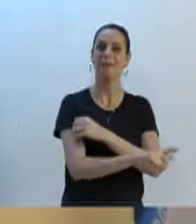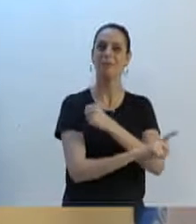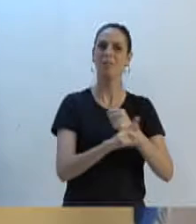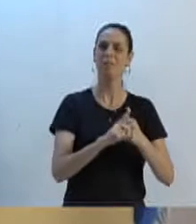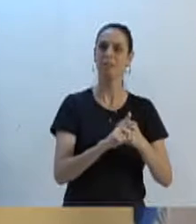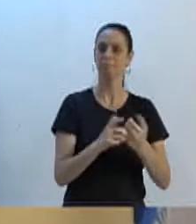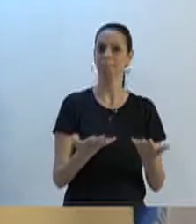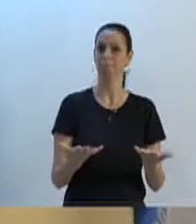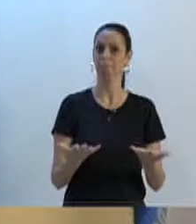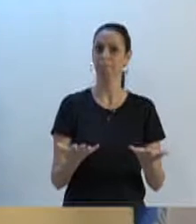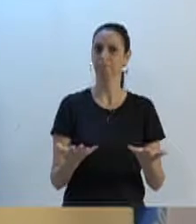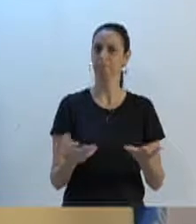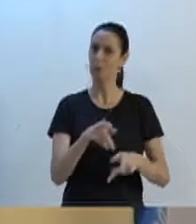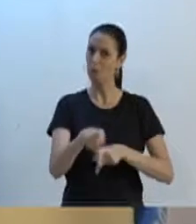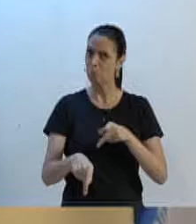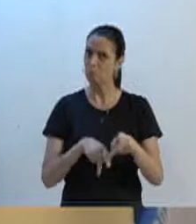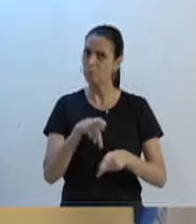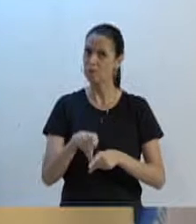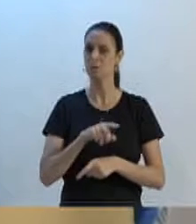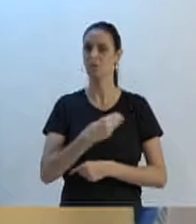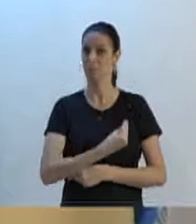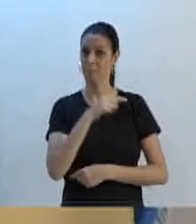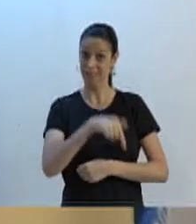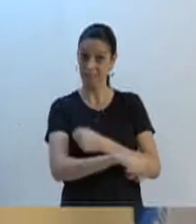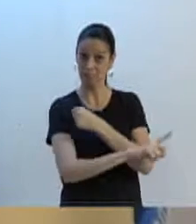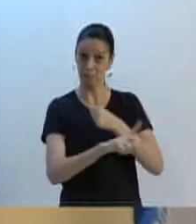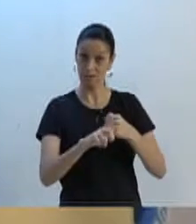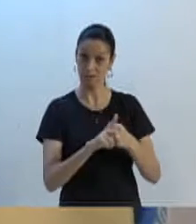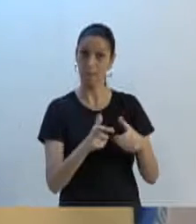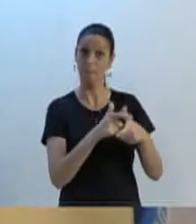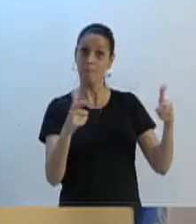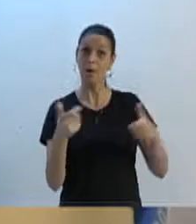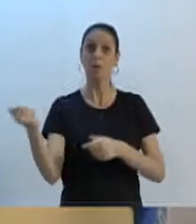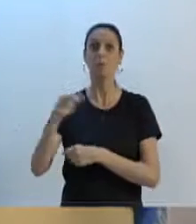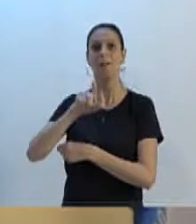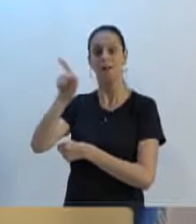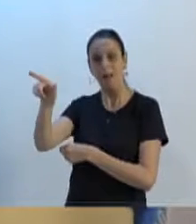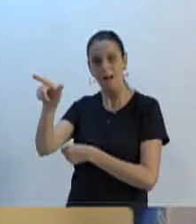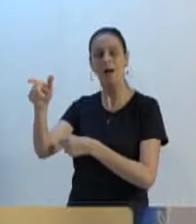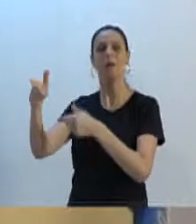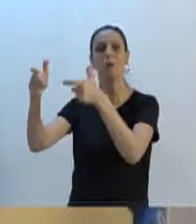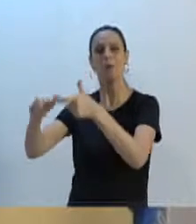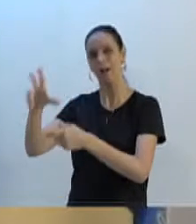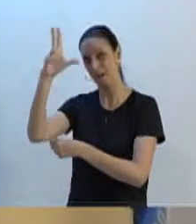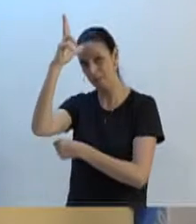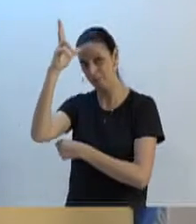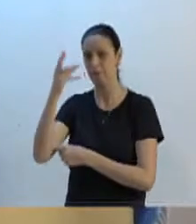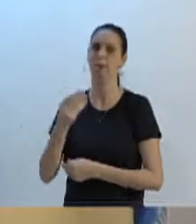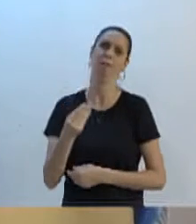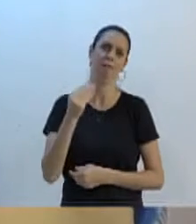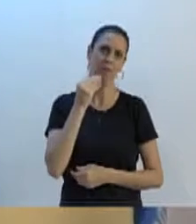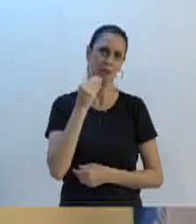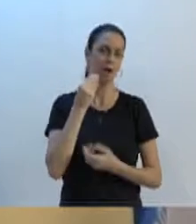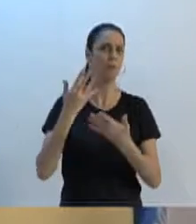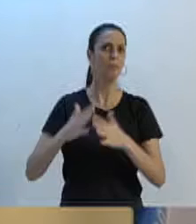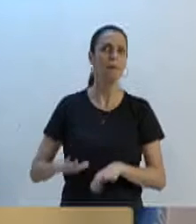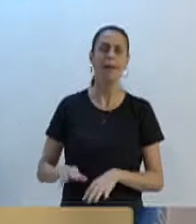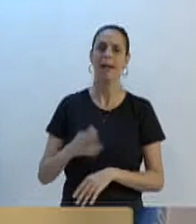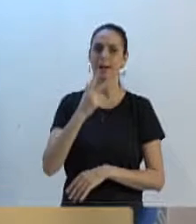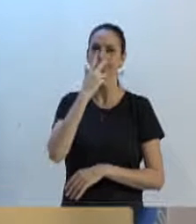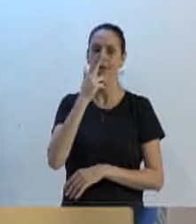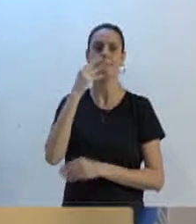a população a população do garcia é maior que da vila itoupava não desmerecendo o pessoal que mora lá